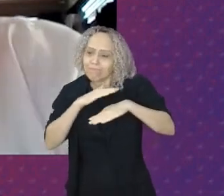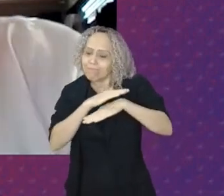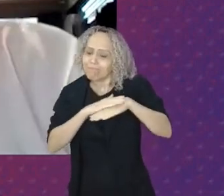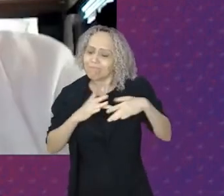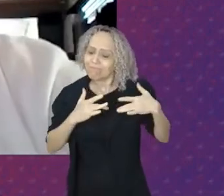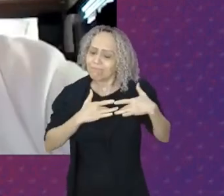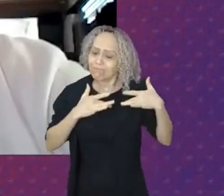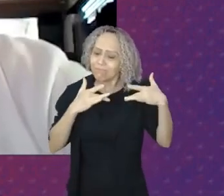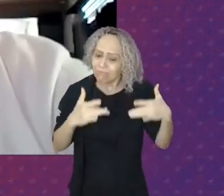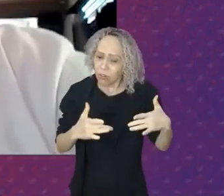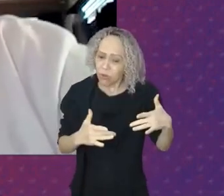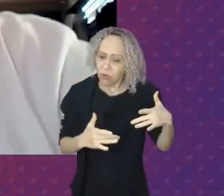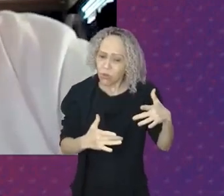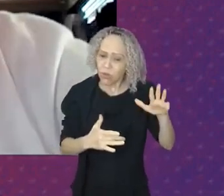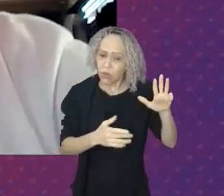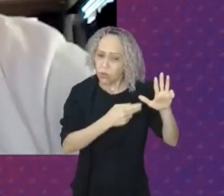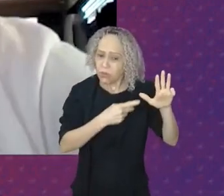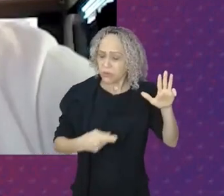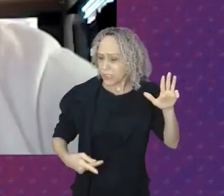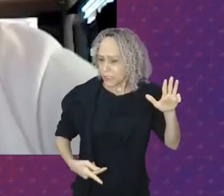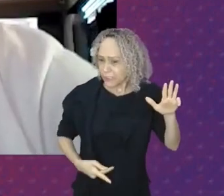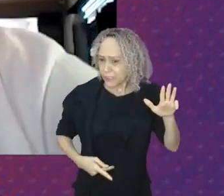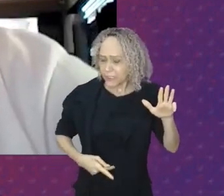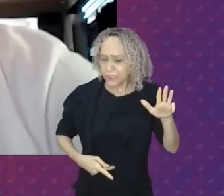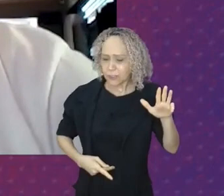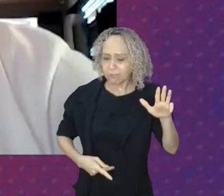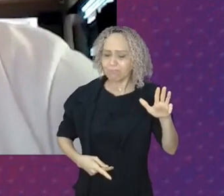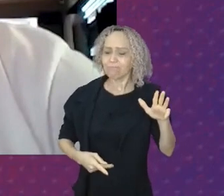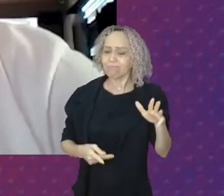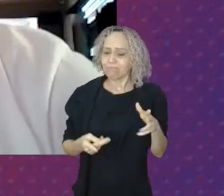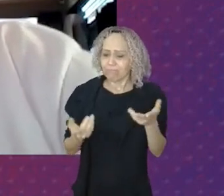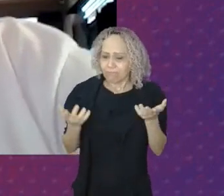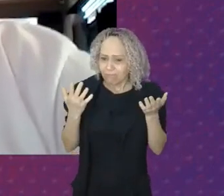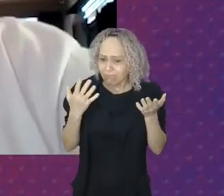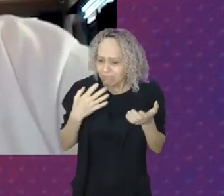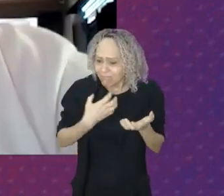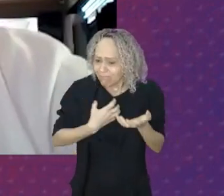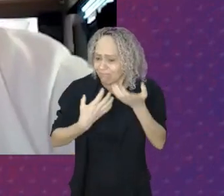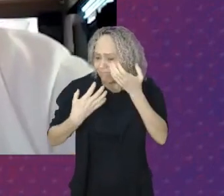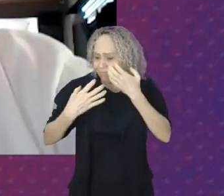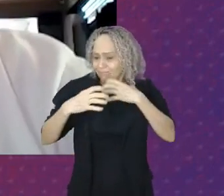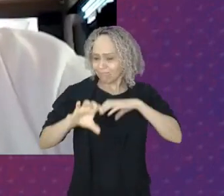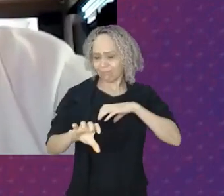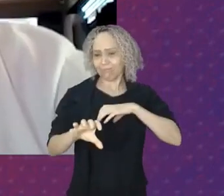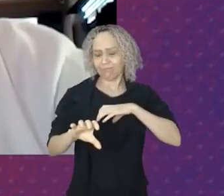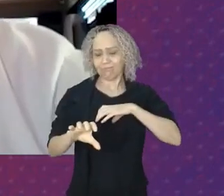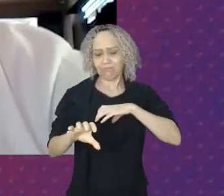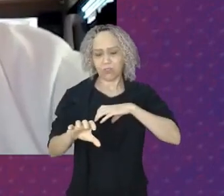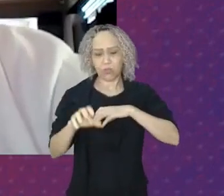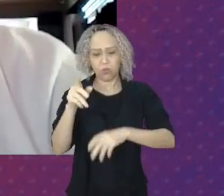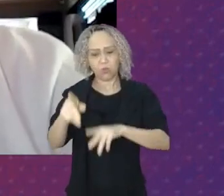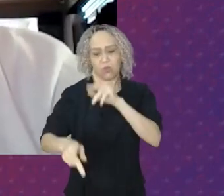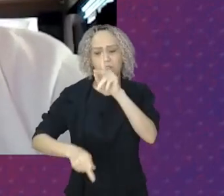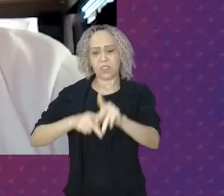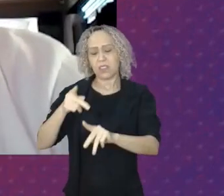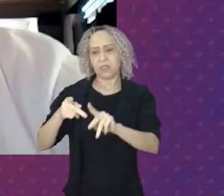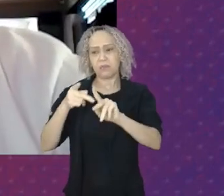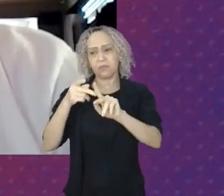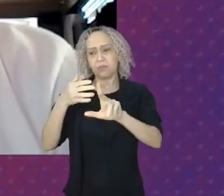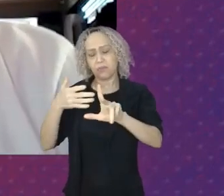seu povo, olha para as mazelas desse povo e garante a esse povo que não vai esquecer de ninguém.